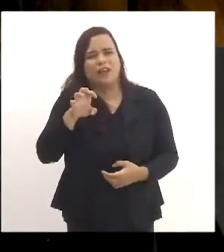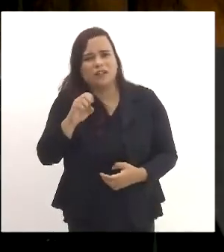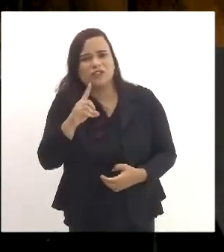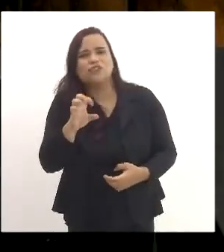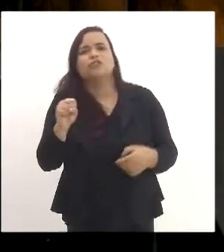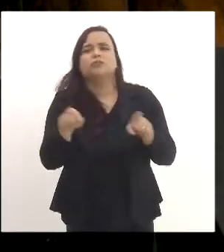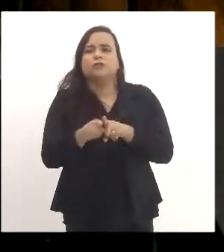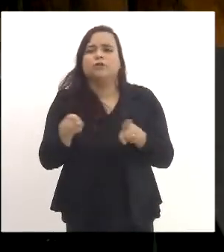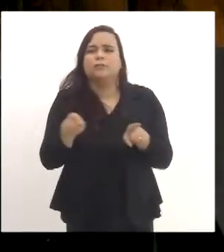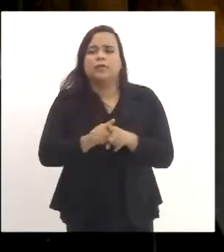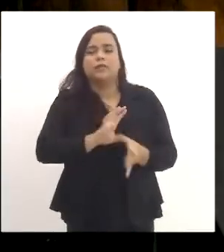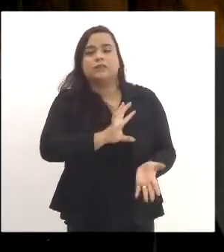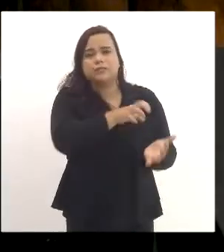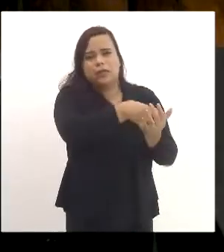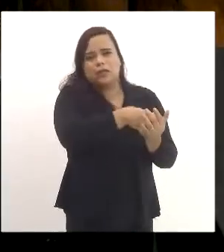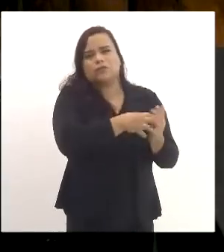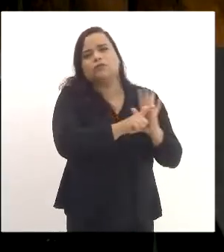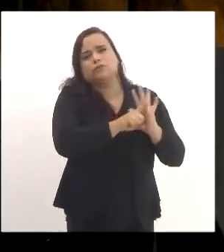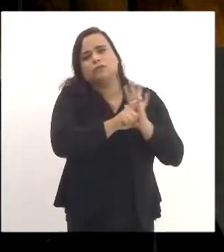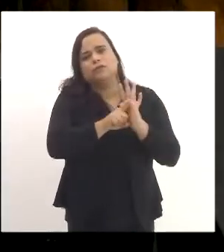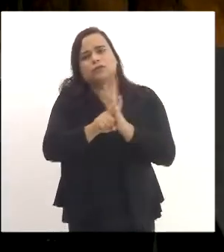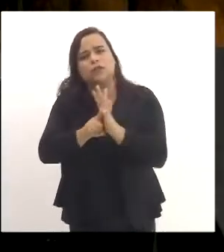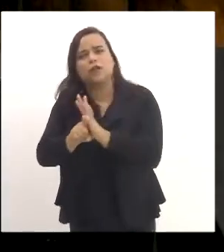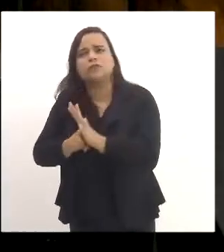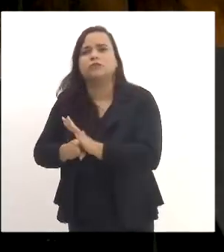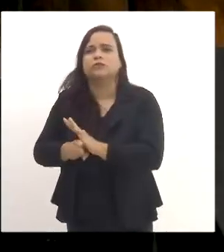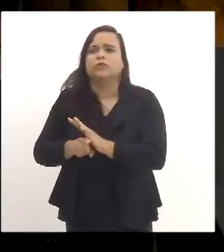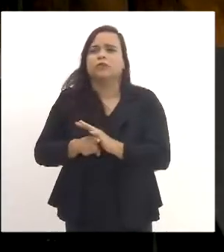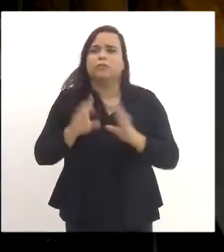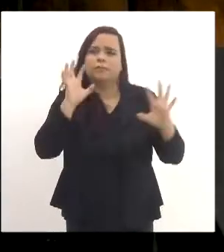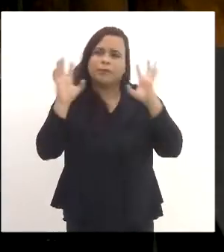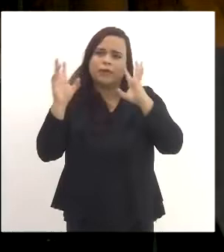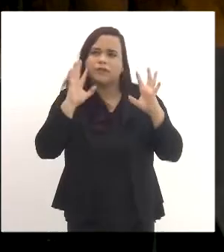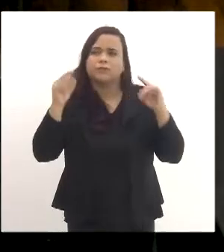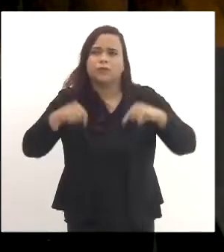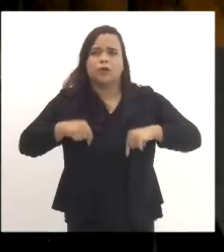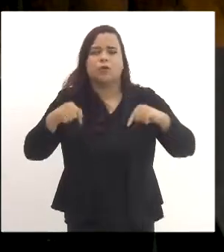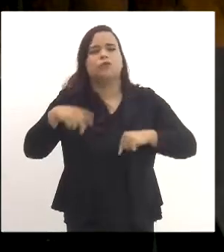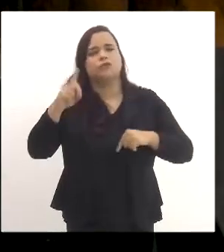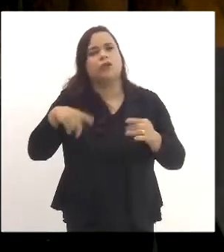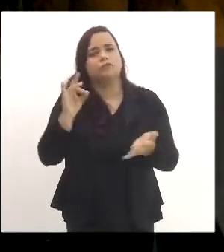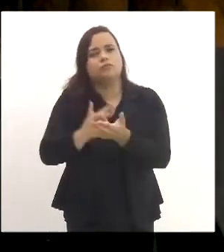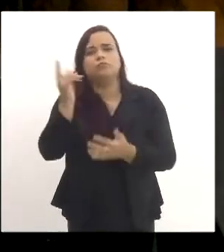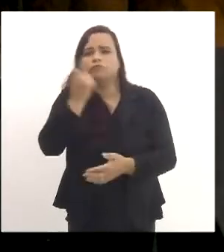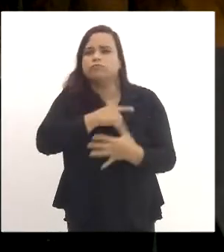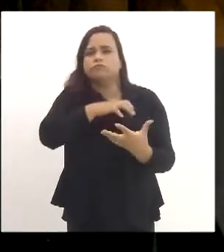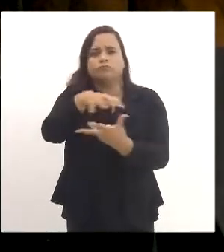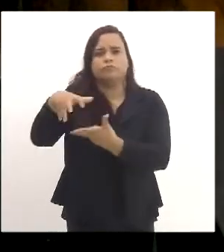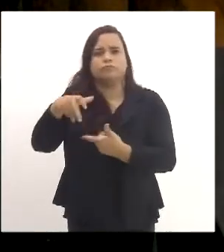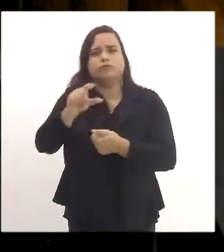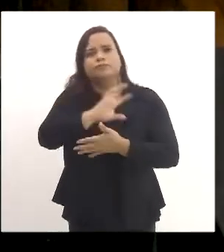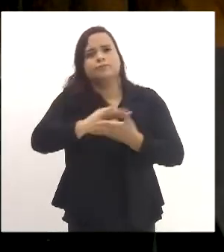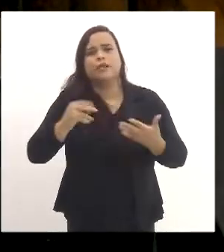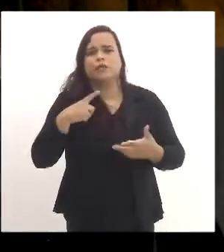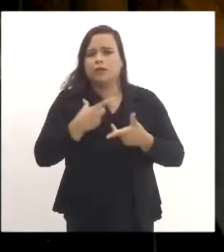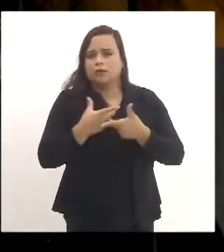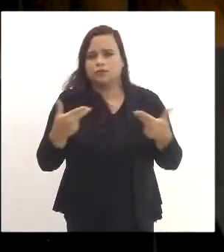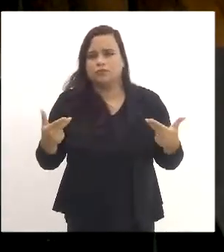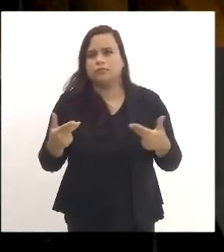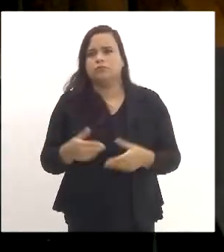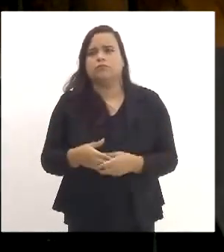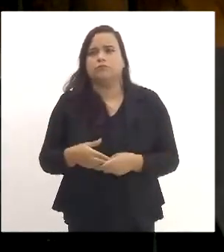de Investigação do Atlântico, o Air Center, que aqui pensámos e que hoje é uma realidade no mundo para o diálogo